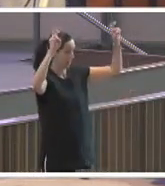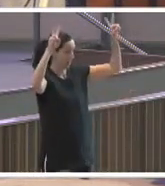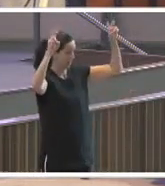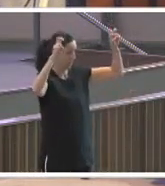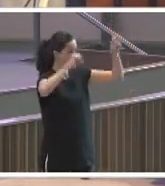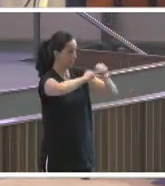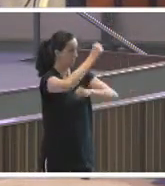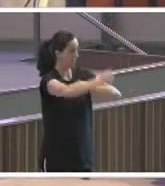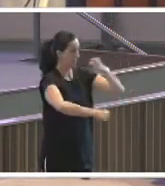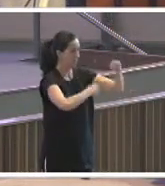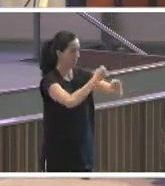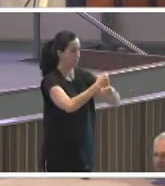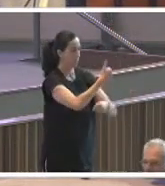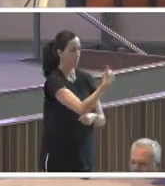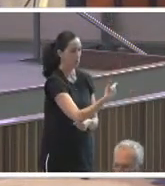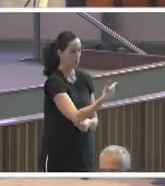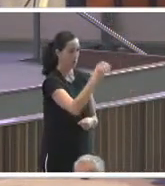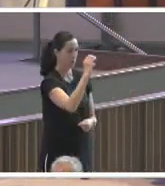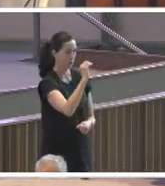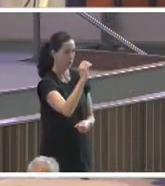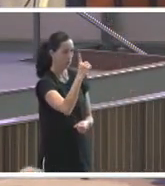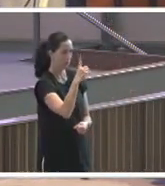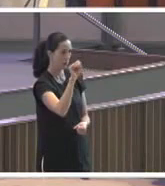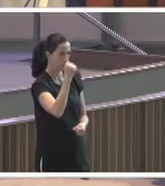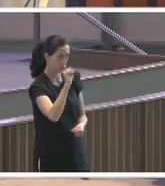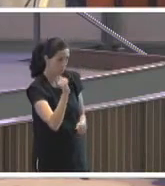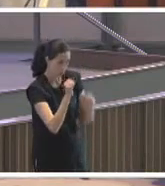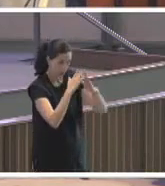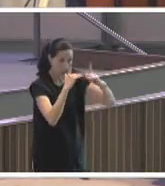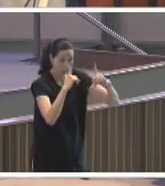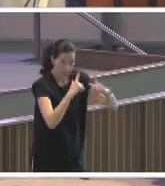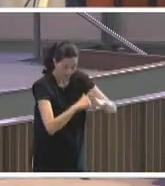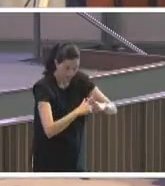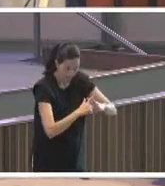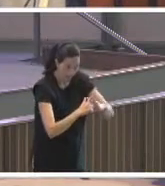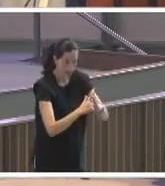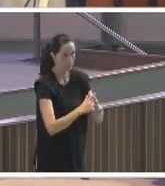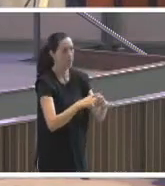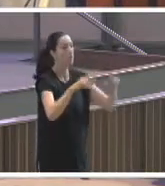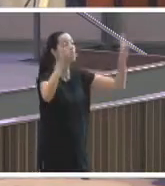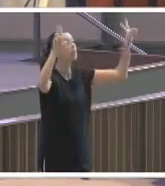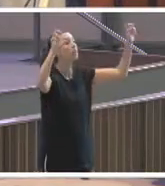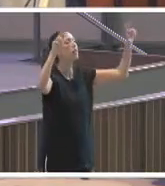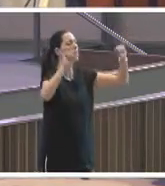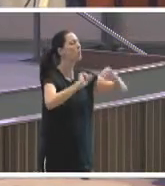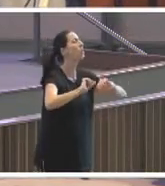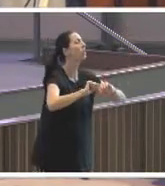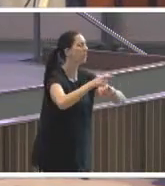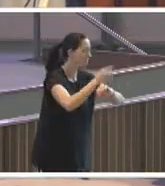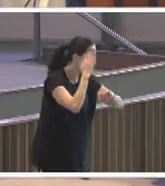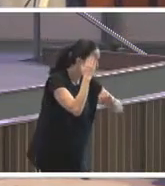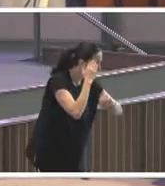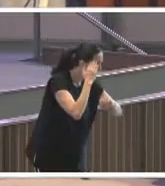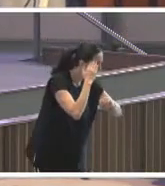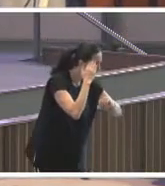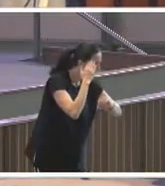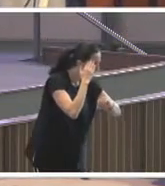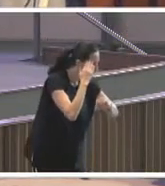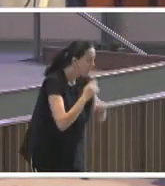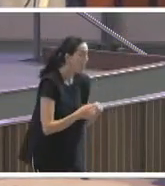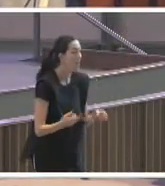que a gente tem feito é orar. Gente, o número de pessoas que estão voltando para casa é incrível, cada